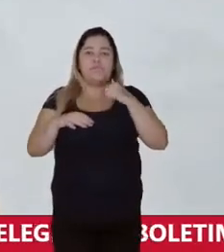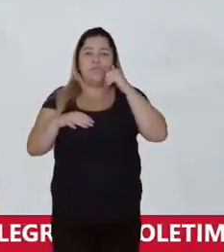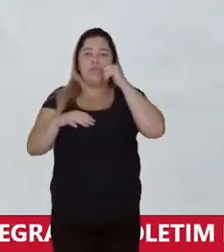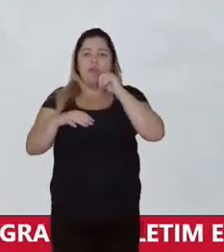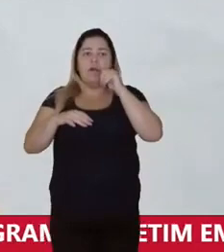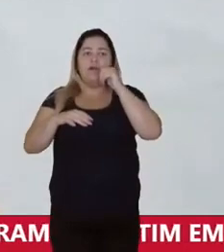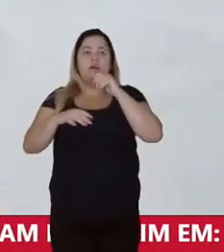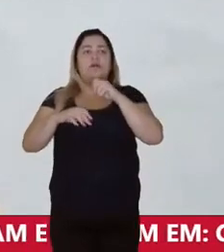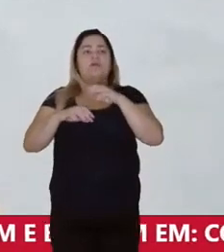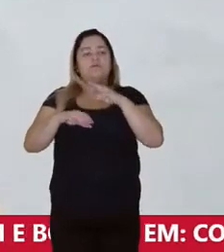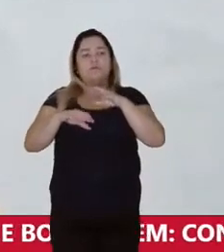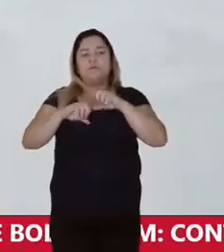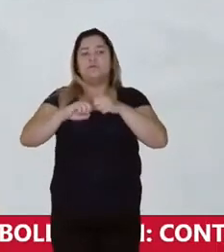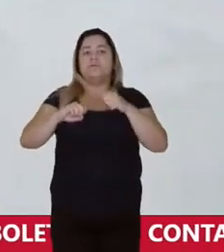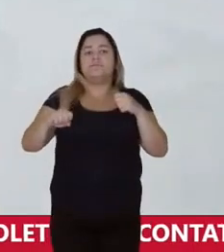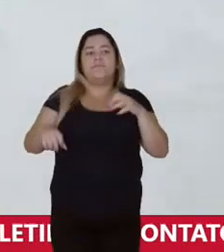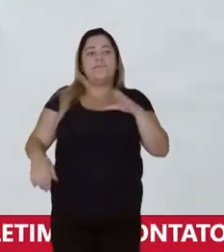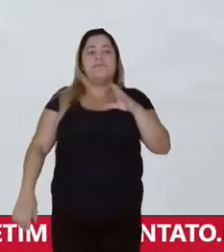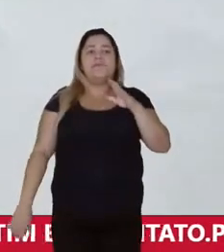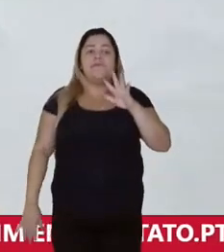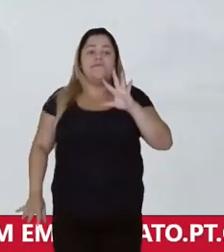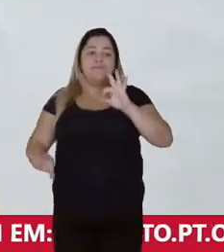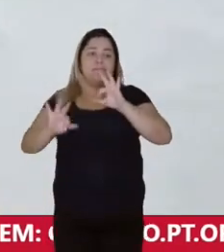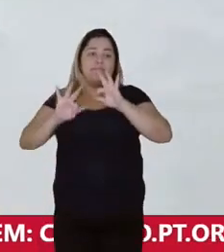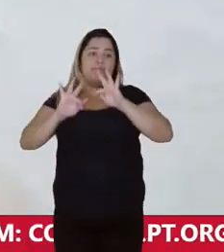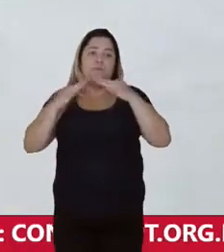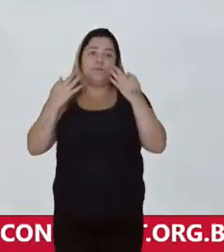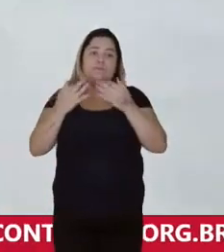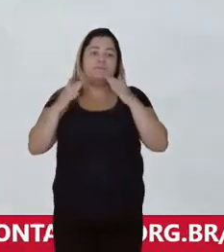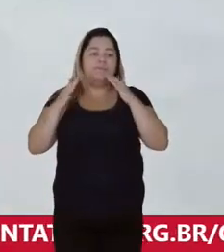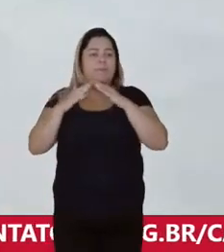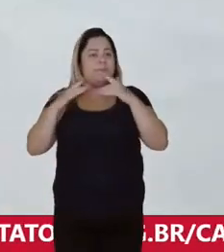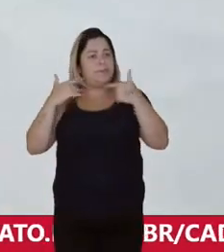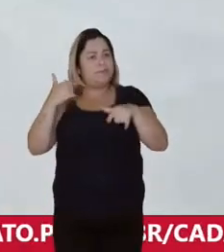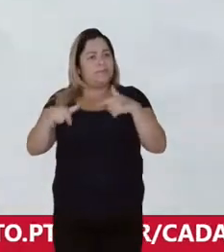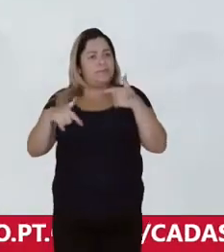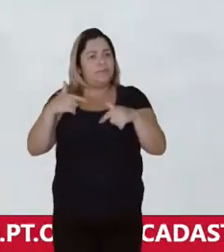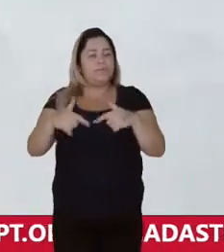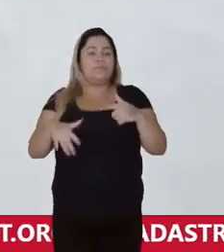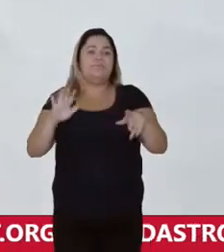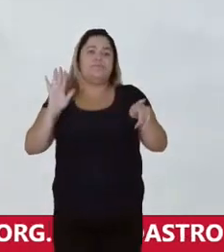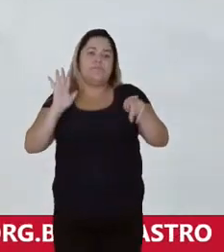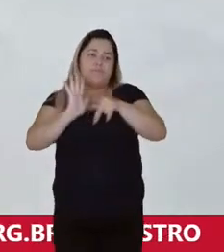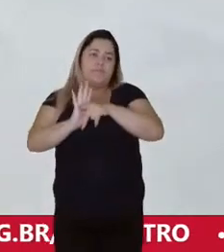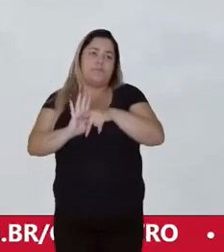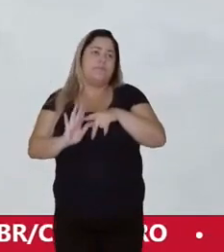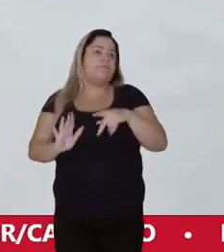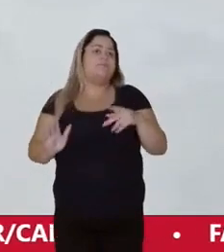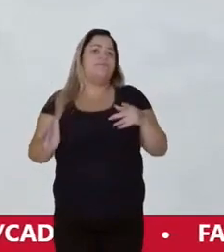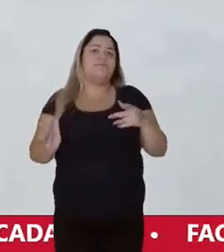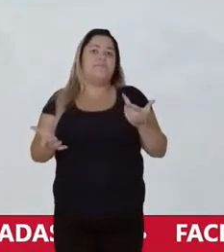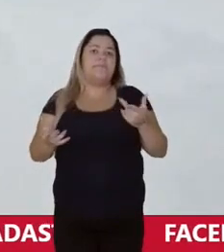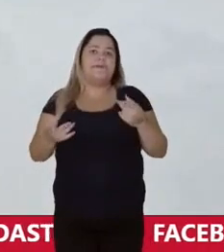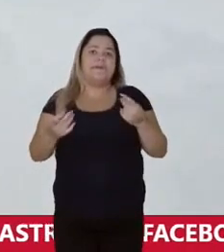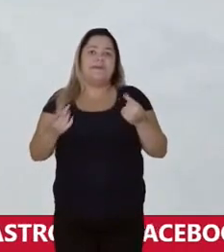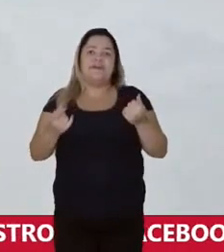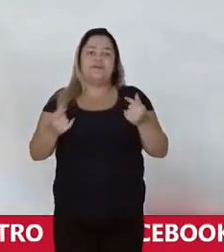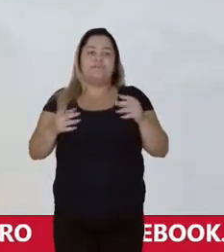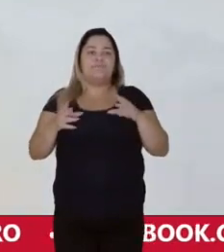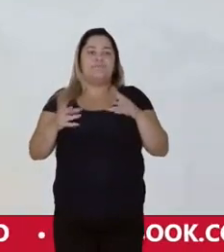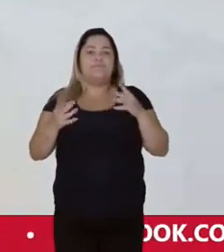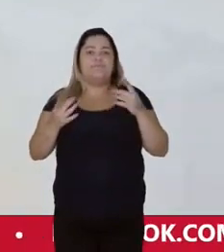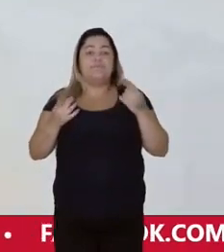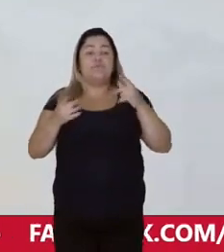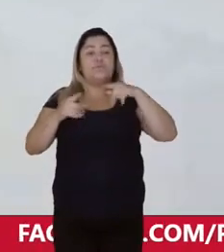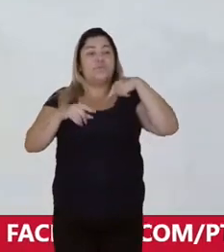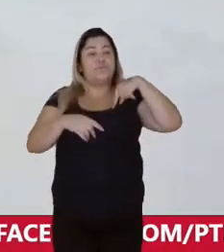a maioria chefe de família, a maioria trabalhadora por conta própria, que está se virando com a destruição de todo esse país, do